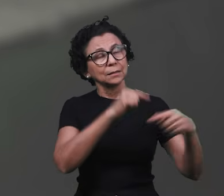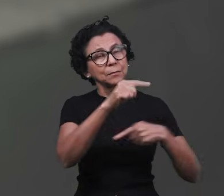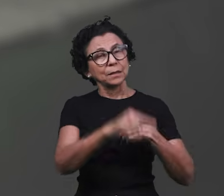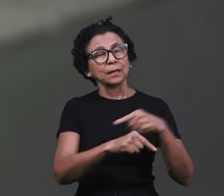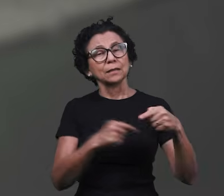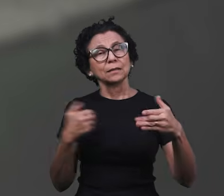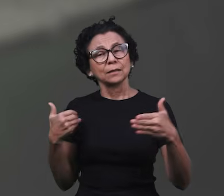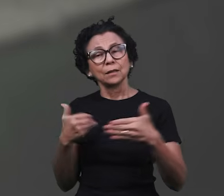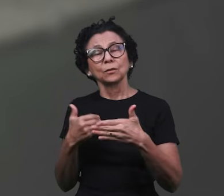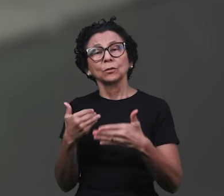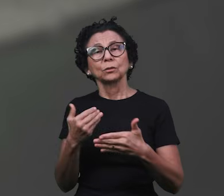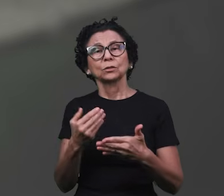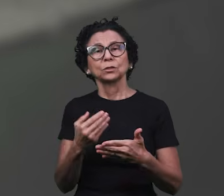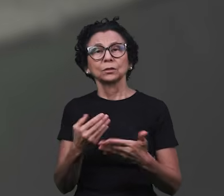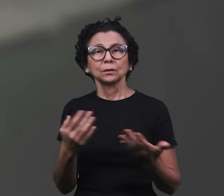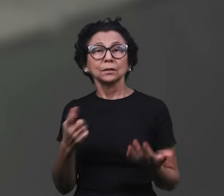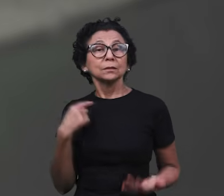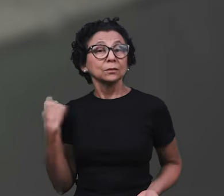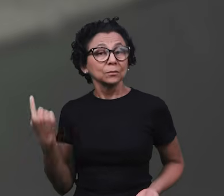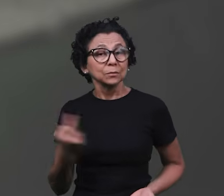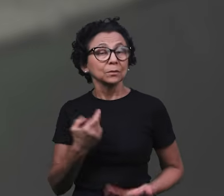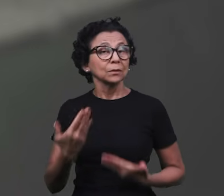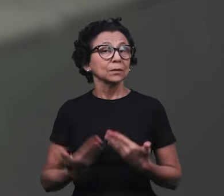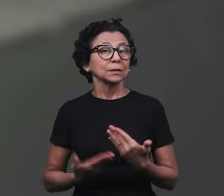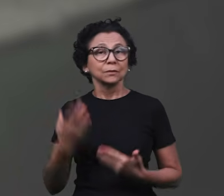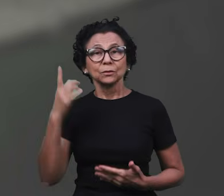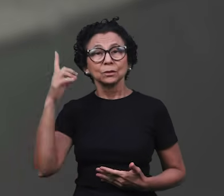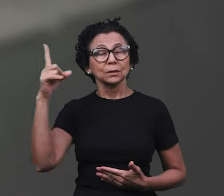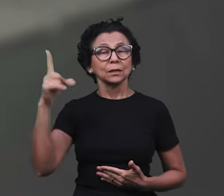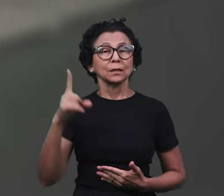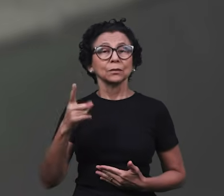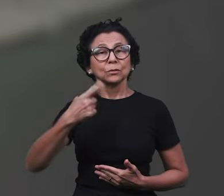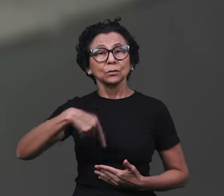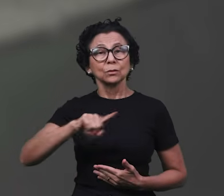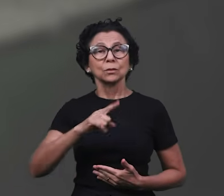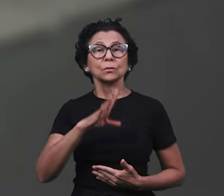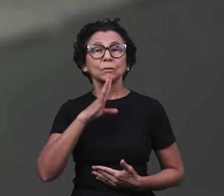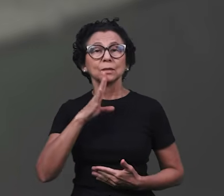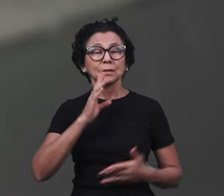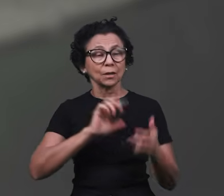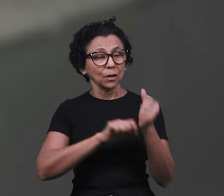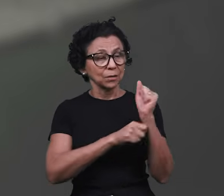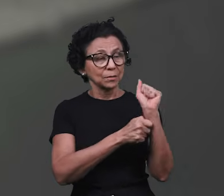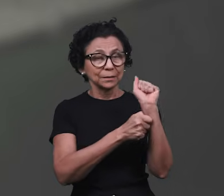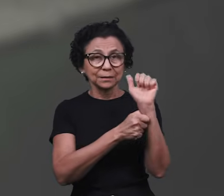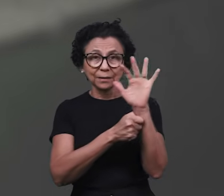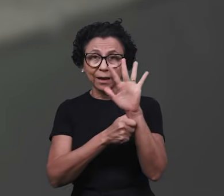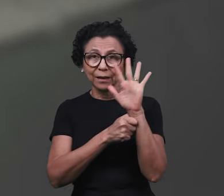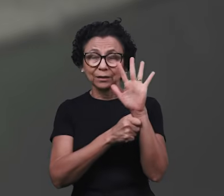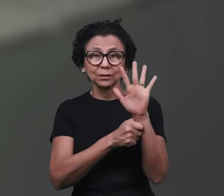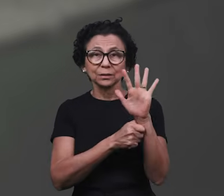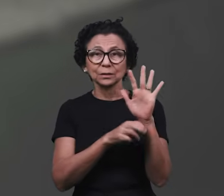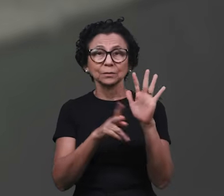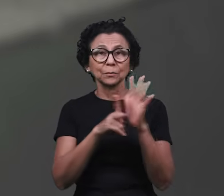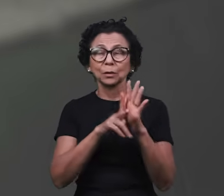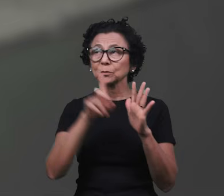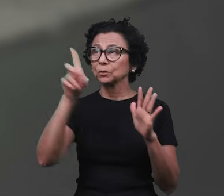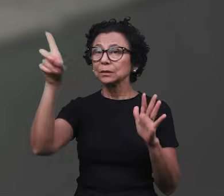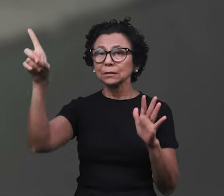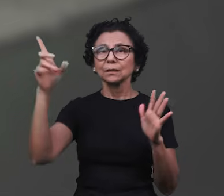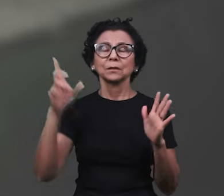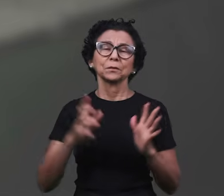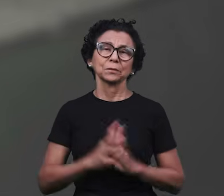os segredos, a nós nos foi dado conhecer os mistérios de Deus, para que anuncieis a virtude daquele que